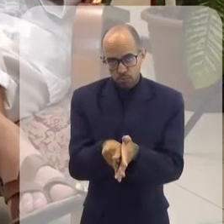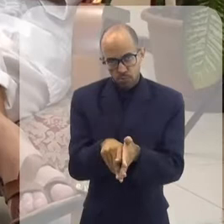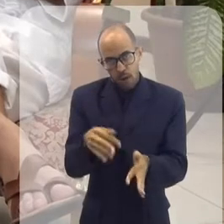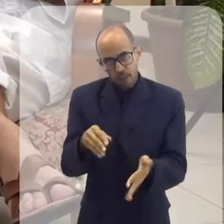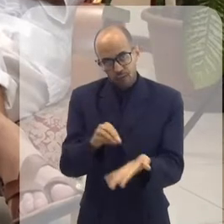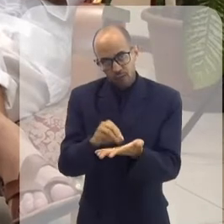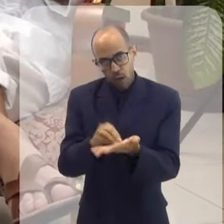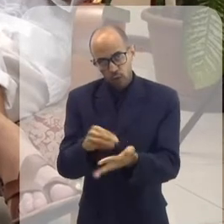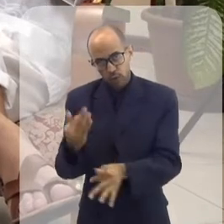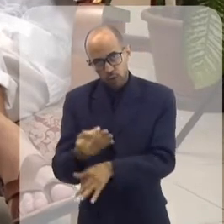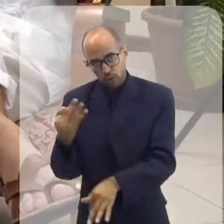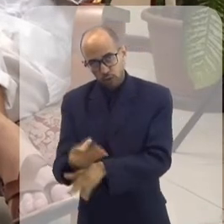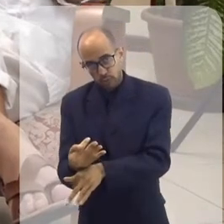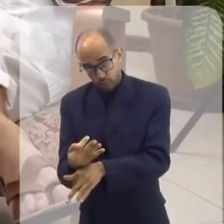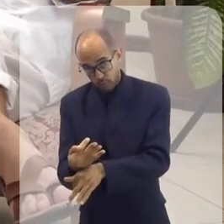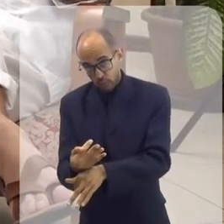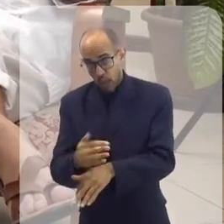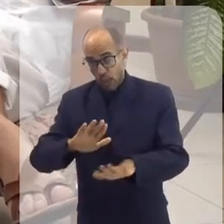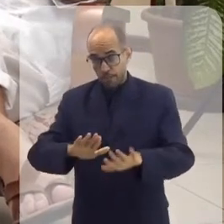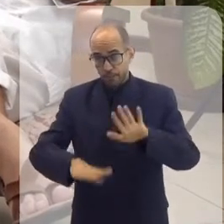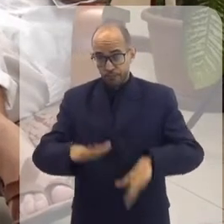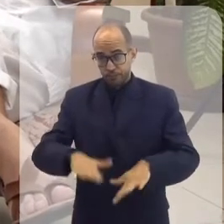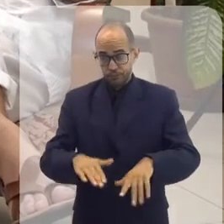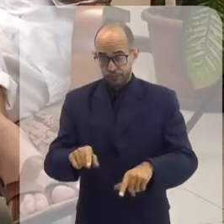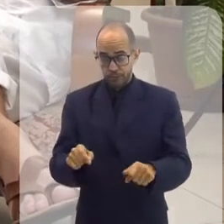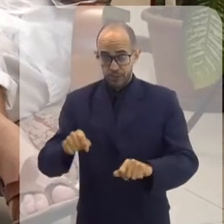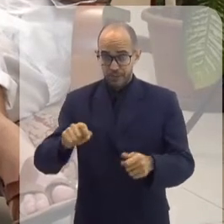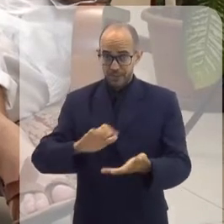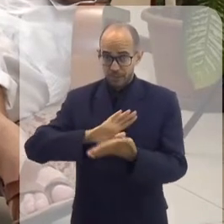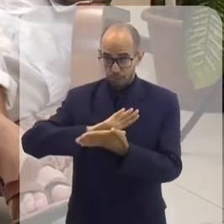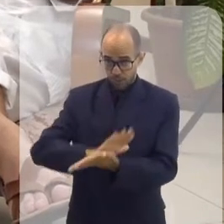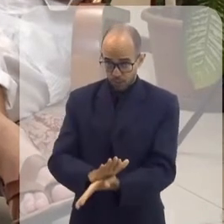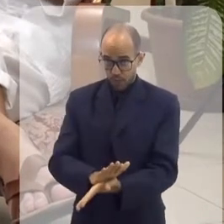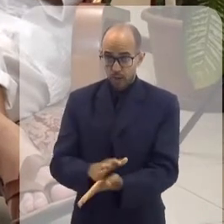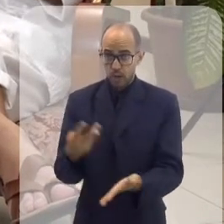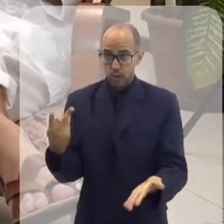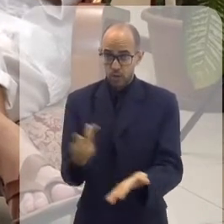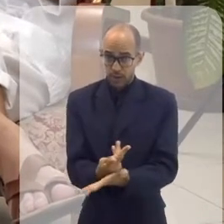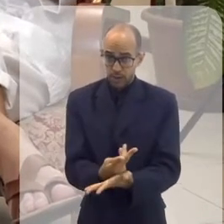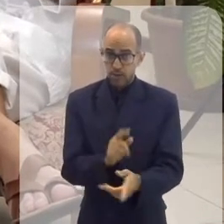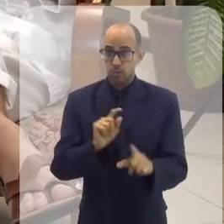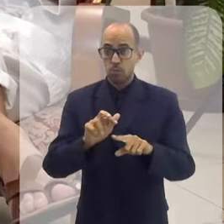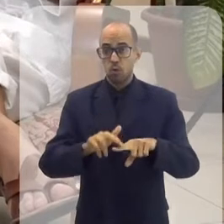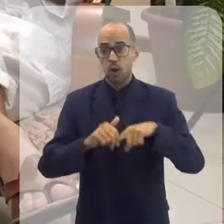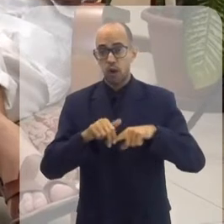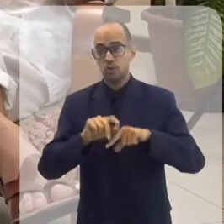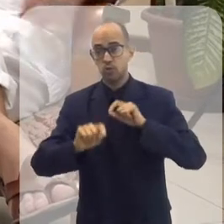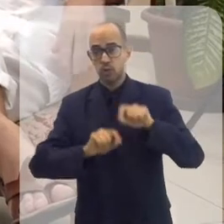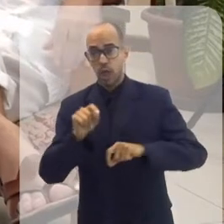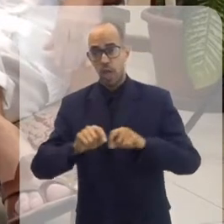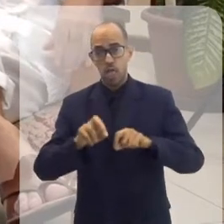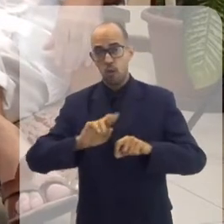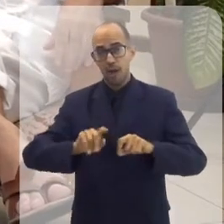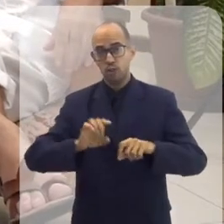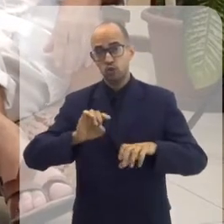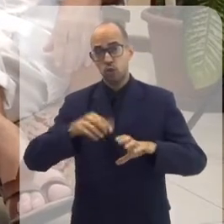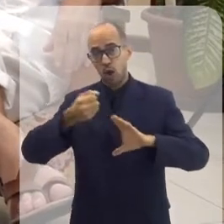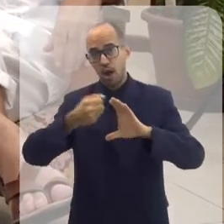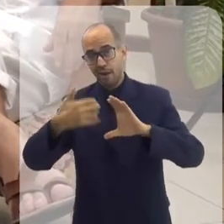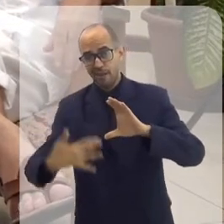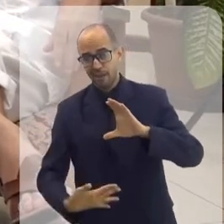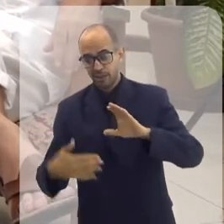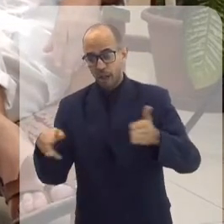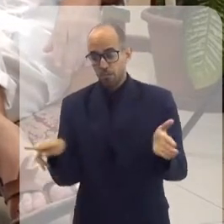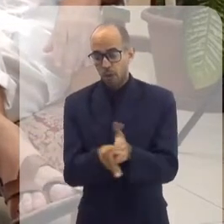que muitas vezes a propagação da intolerância ela se constitui não só pelos aspectos